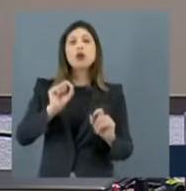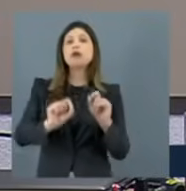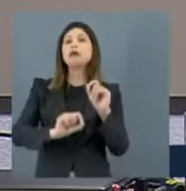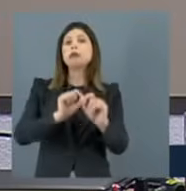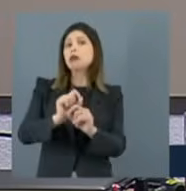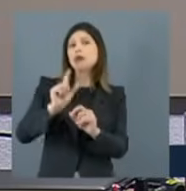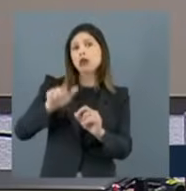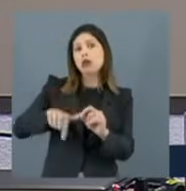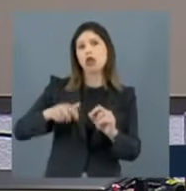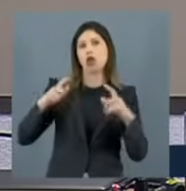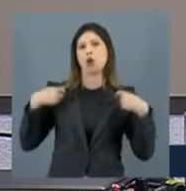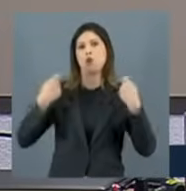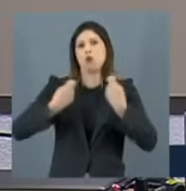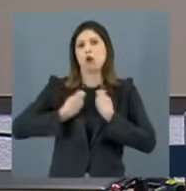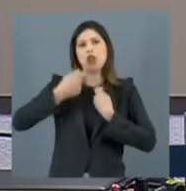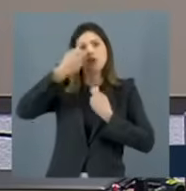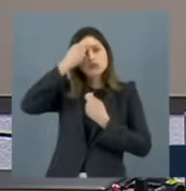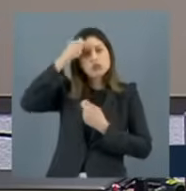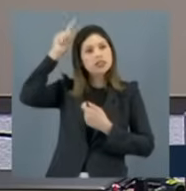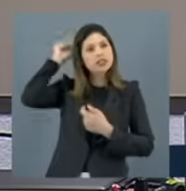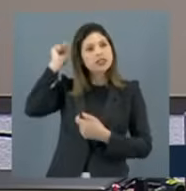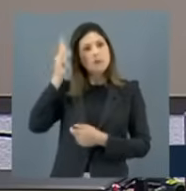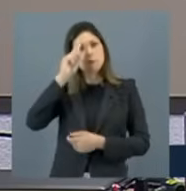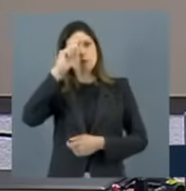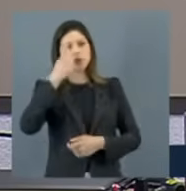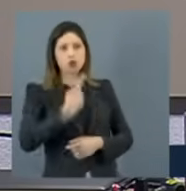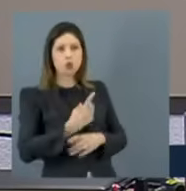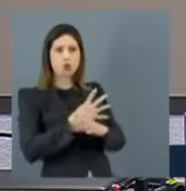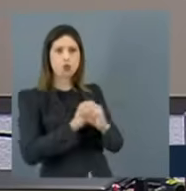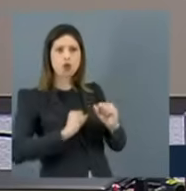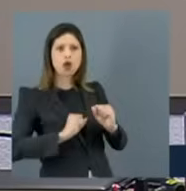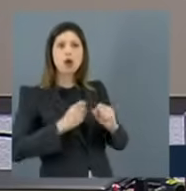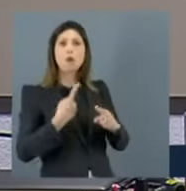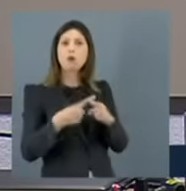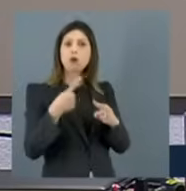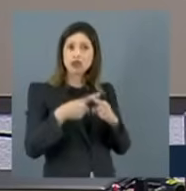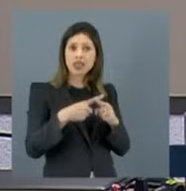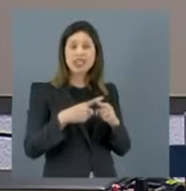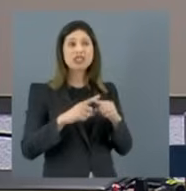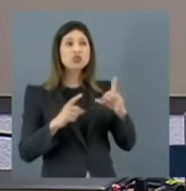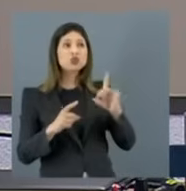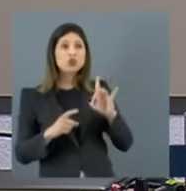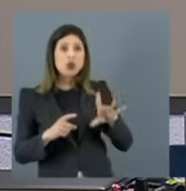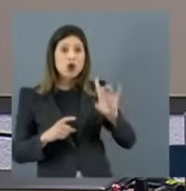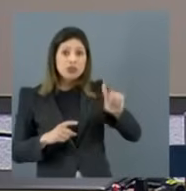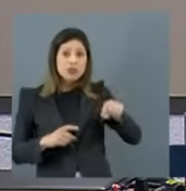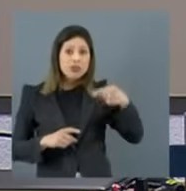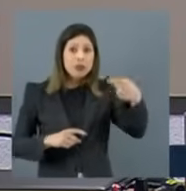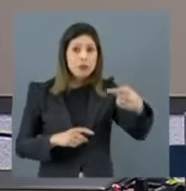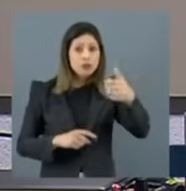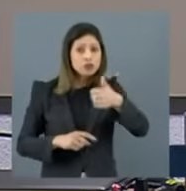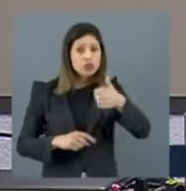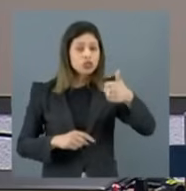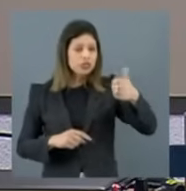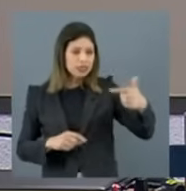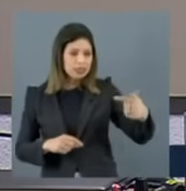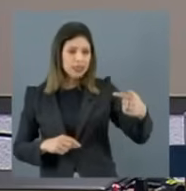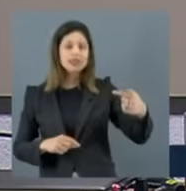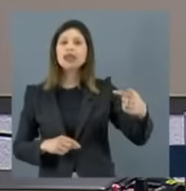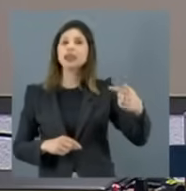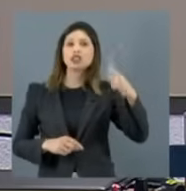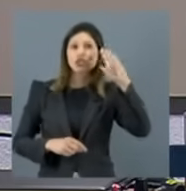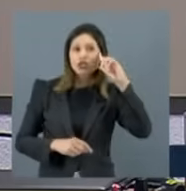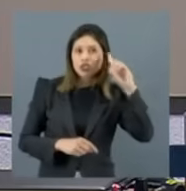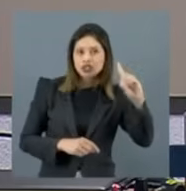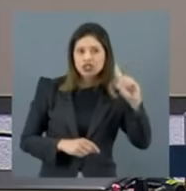deputado, os seus advogados só tiveram acesso ao processo cerca de 17 dias após